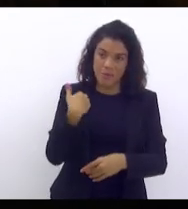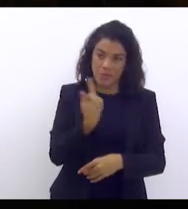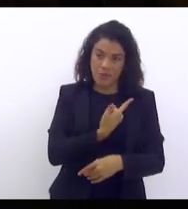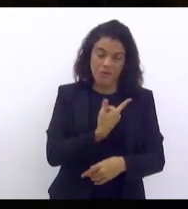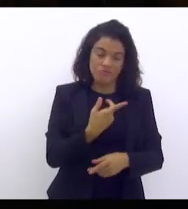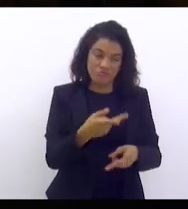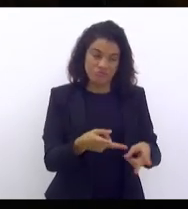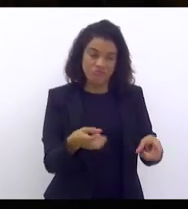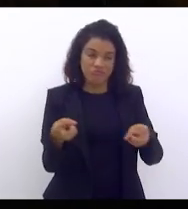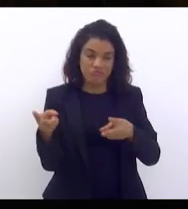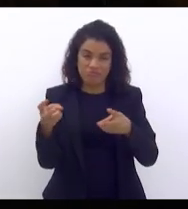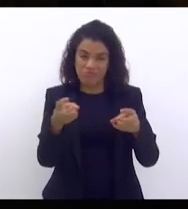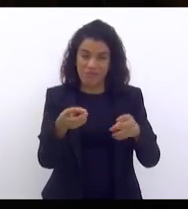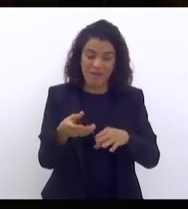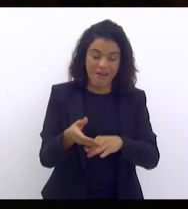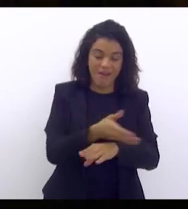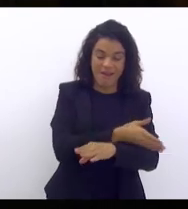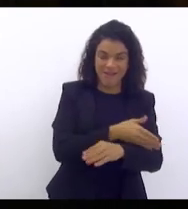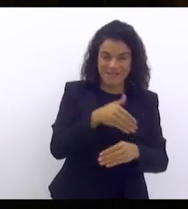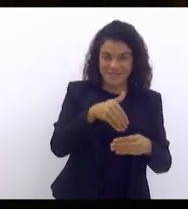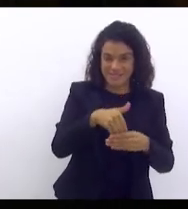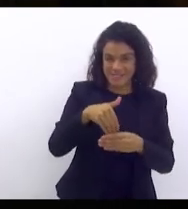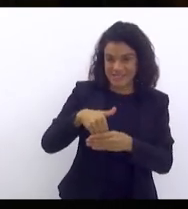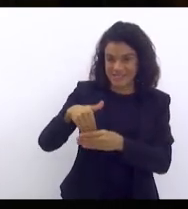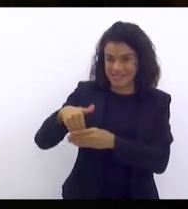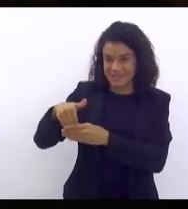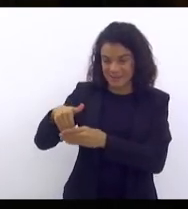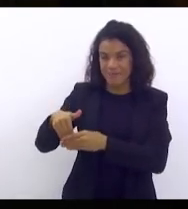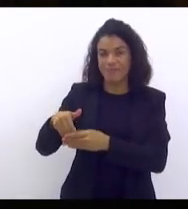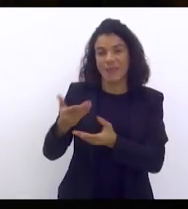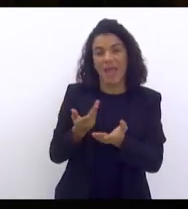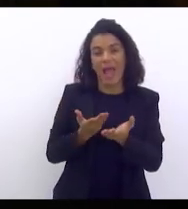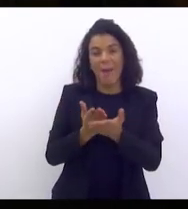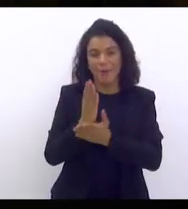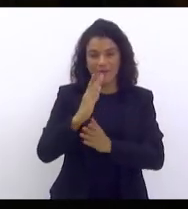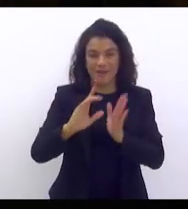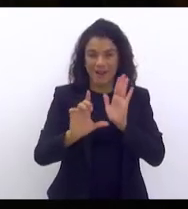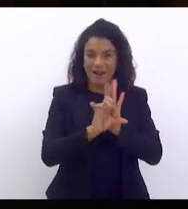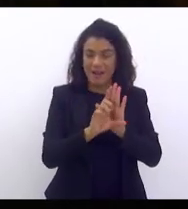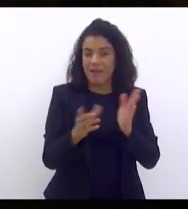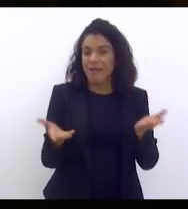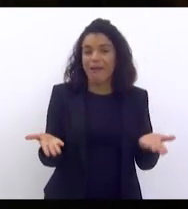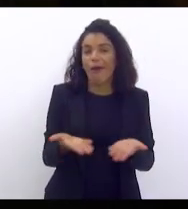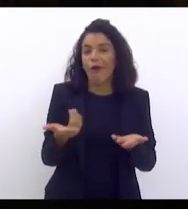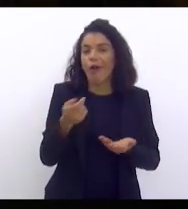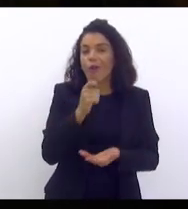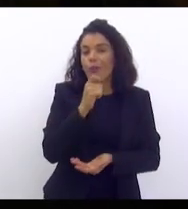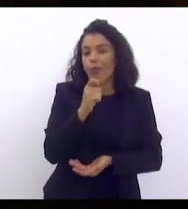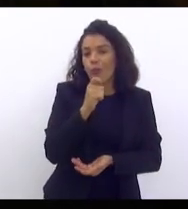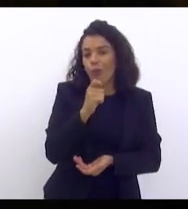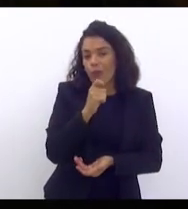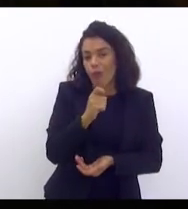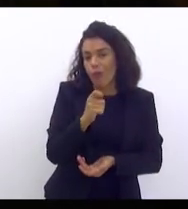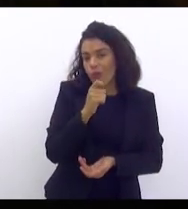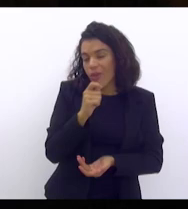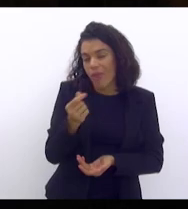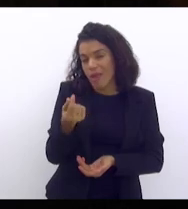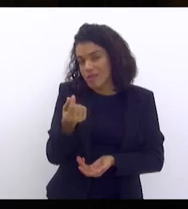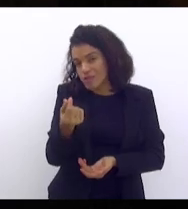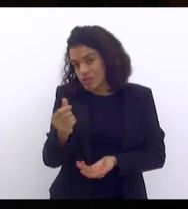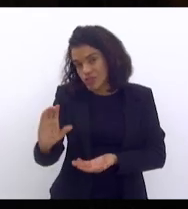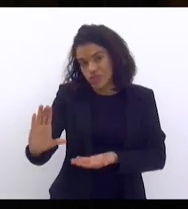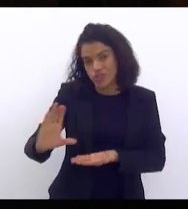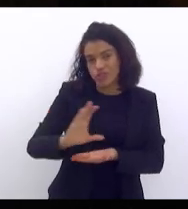que, na véspera das eleições, fizeram a aprovação dessa lei e agora não tem orçamento. É, tem orçamento, mas não tem